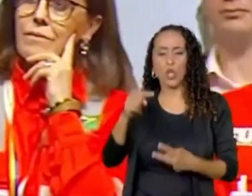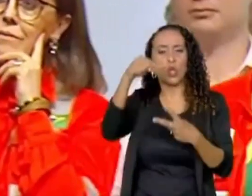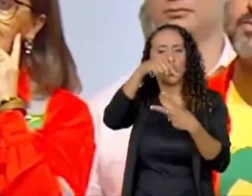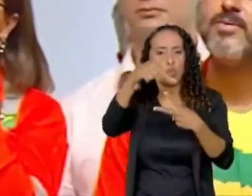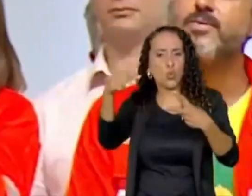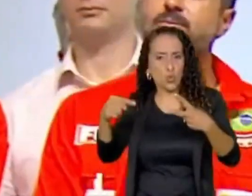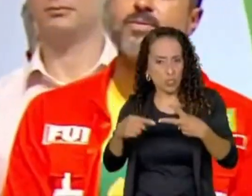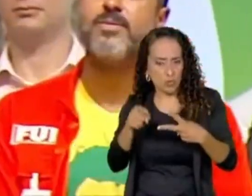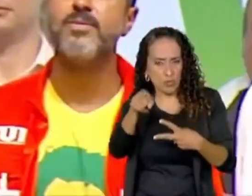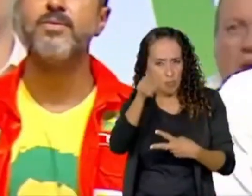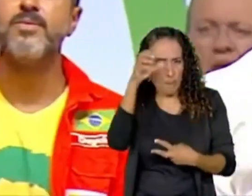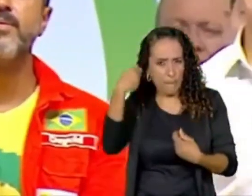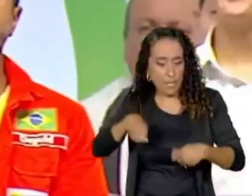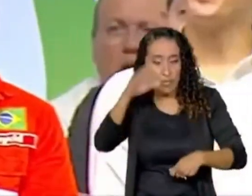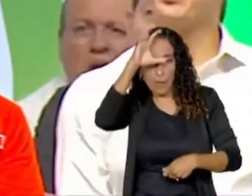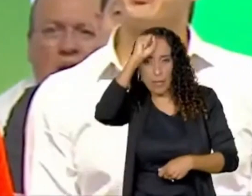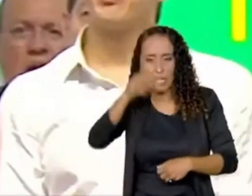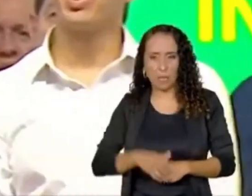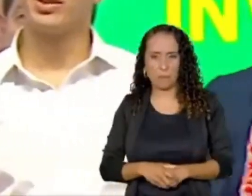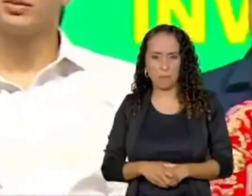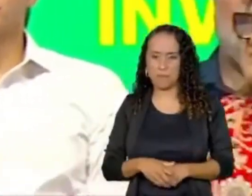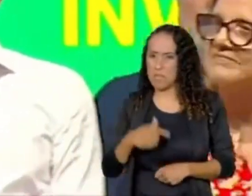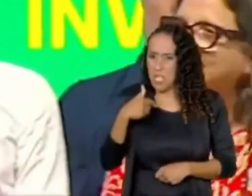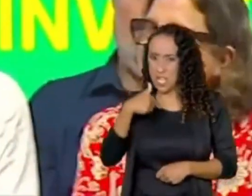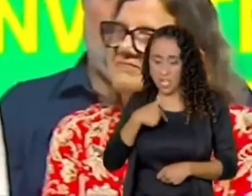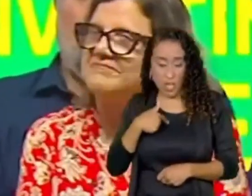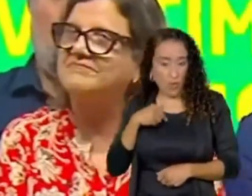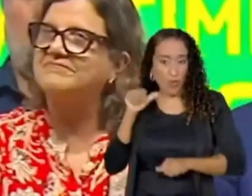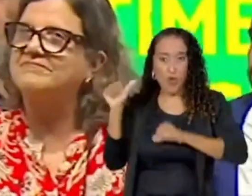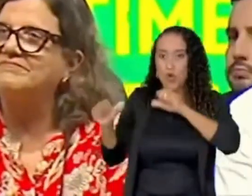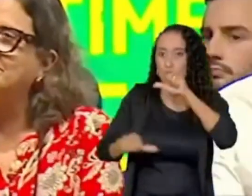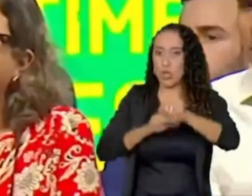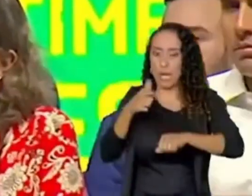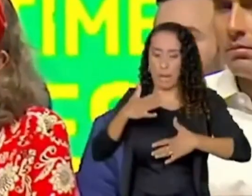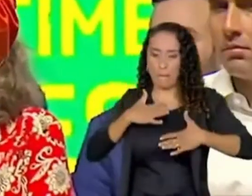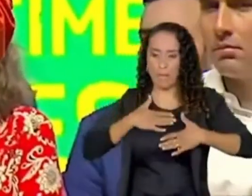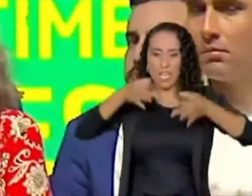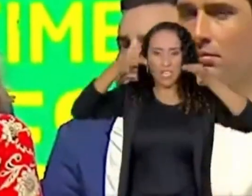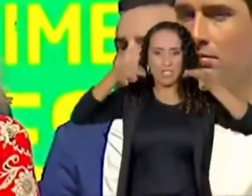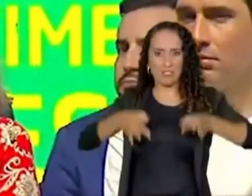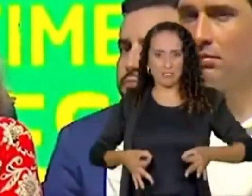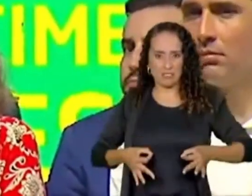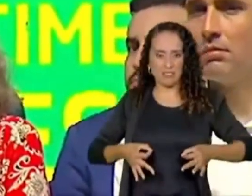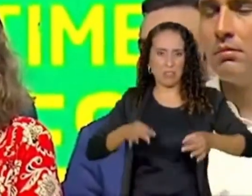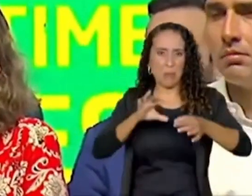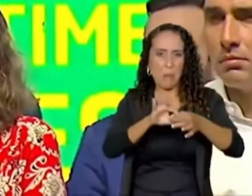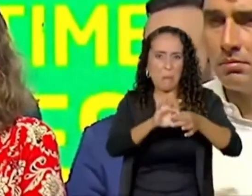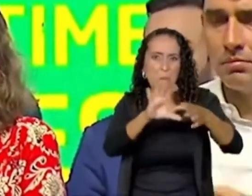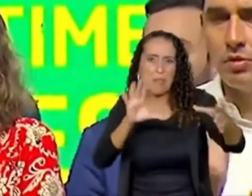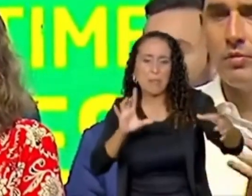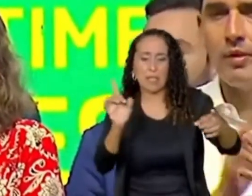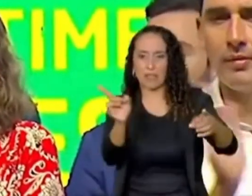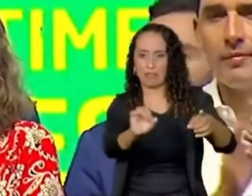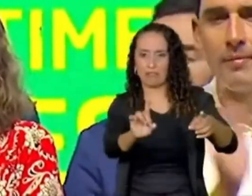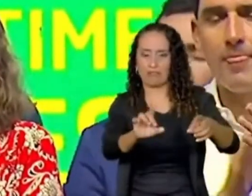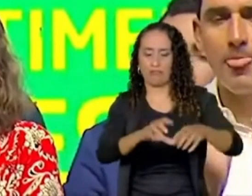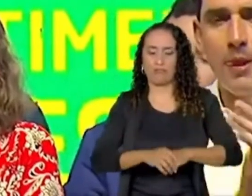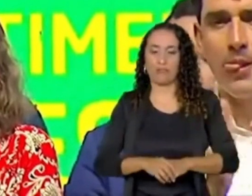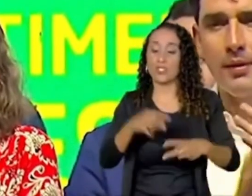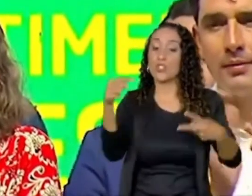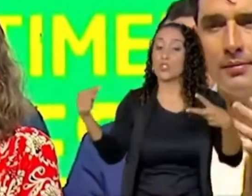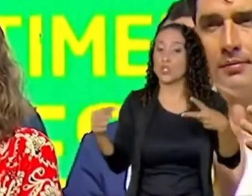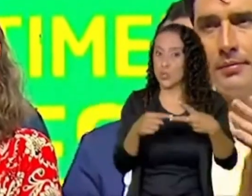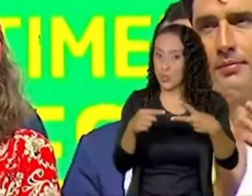coisas vocês têm que aprender. Eu não troco a minha dignidade pela minha liberdade. Segunda